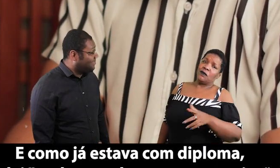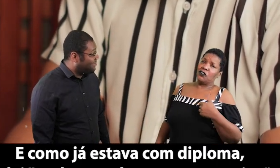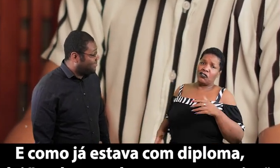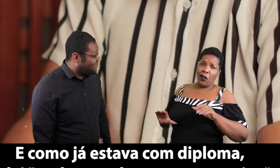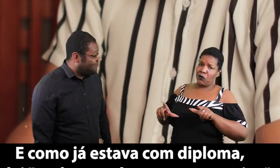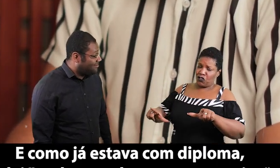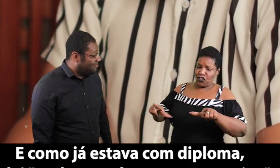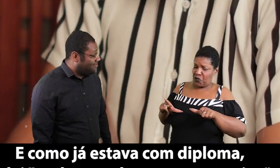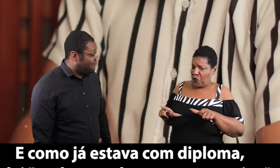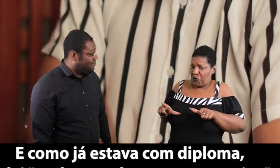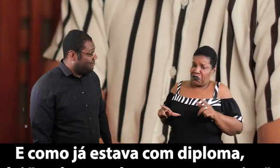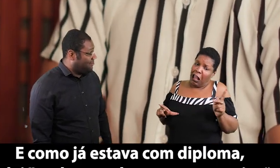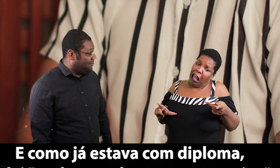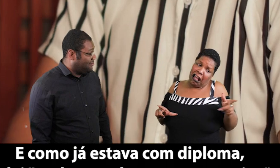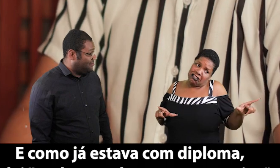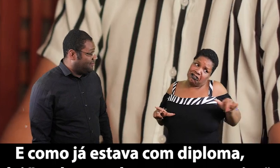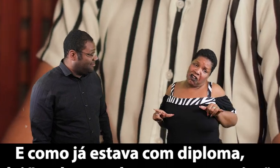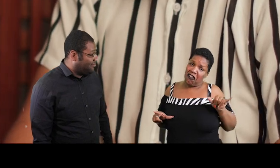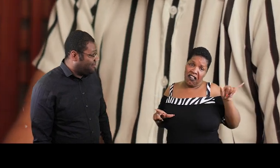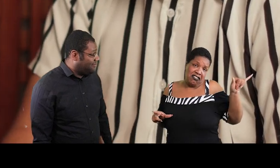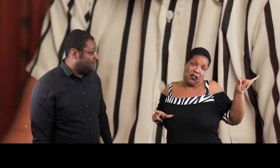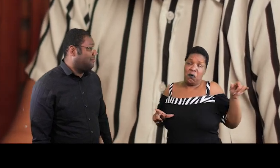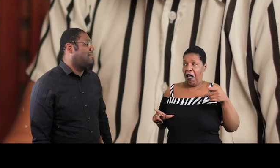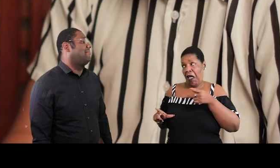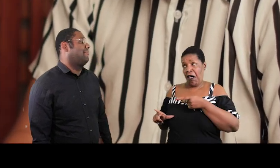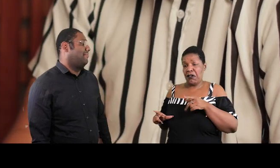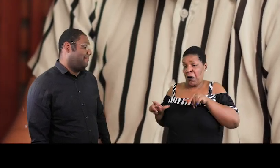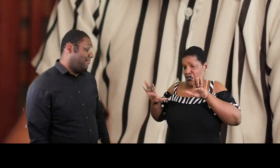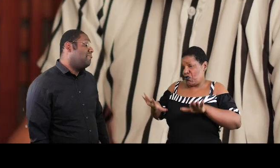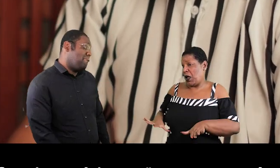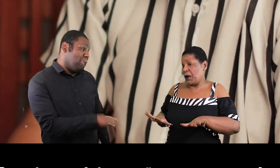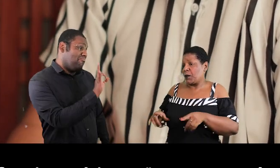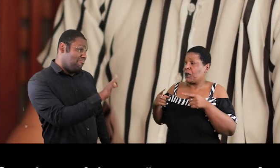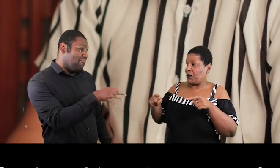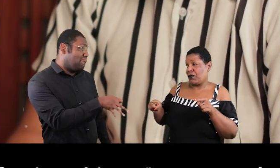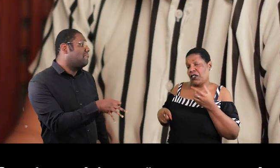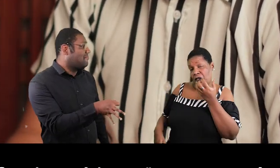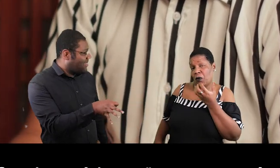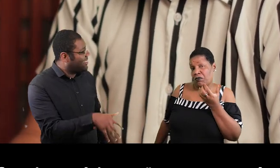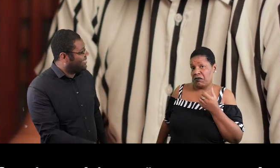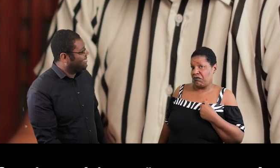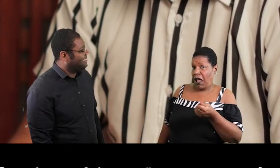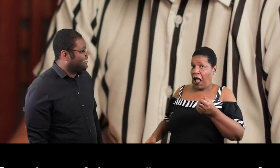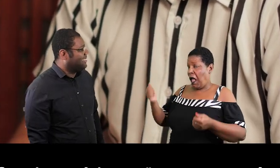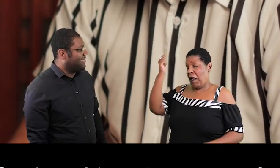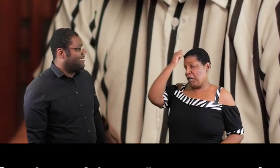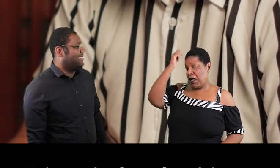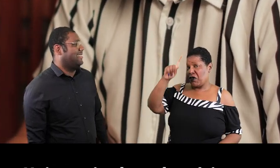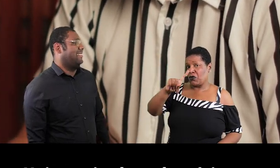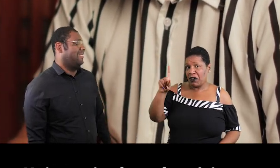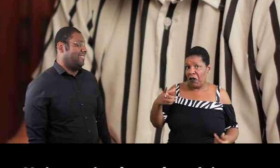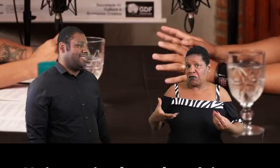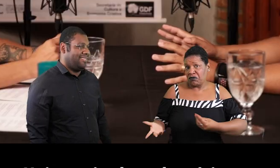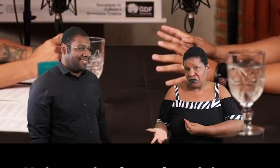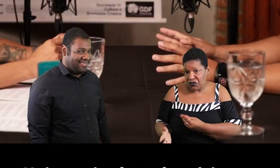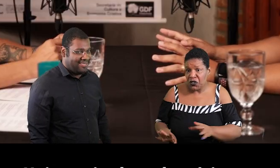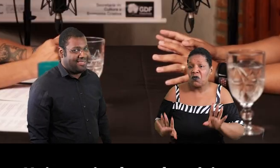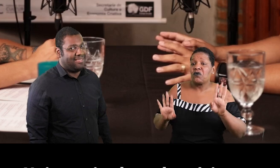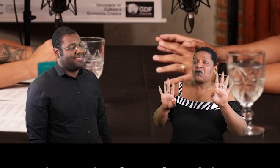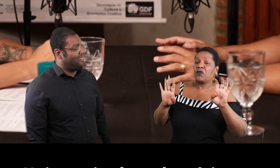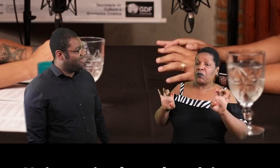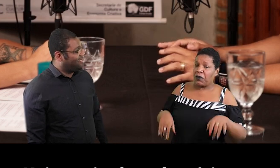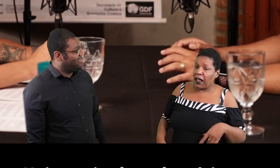com diploma, eu falei, se der errado, eu vou pra aviação, né? É. E fiquei na música e não me arrependo. Hoje eu vivo bem